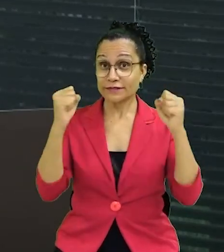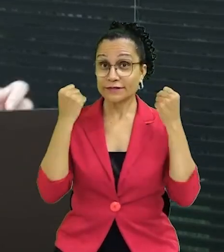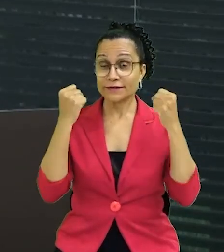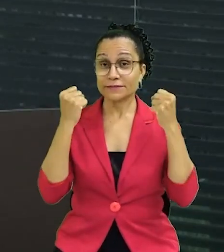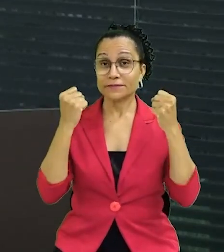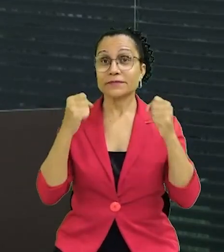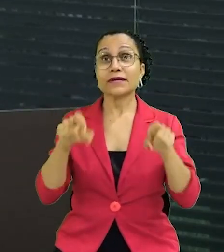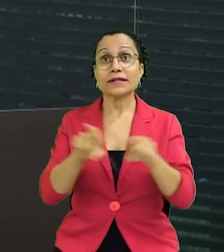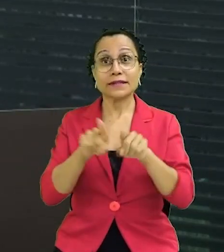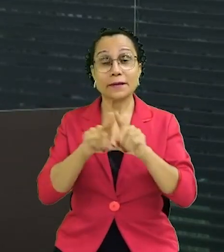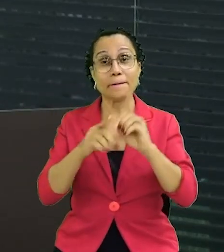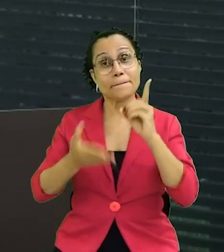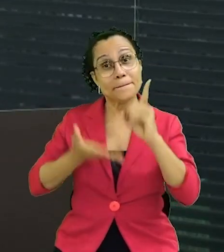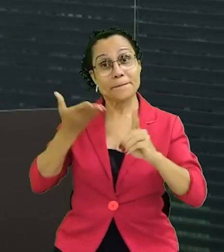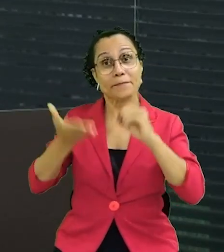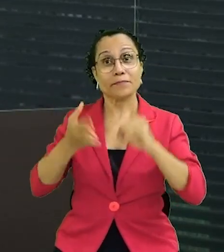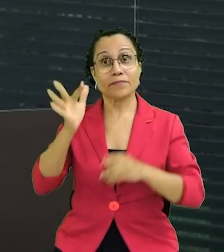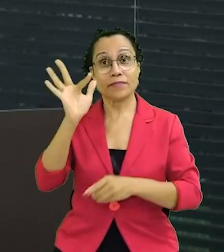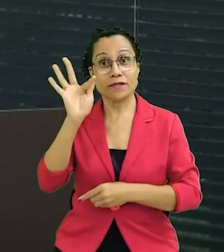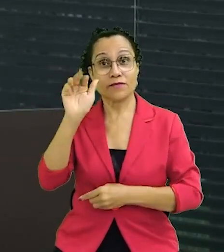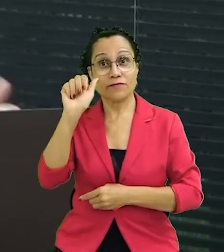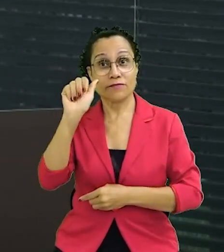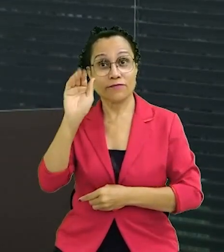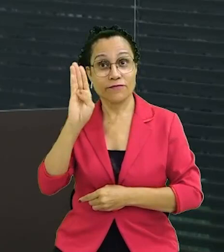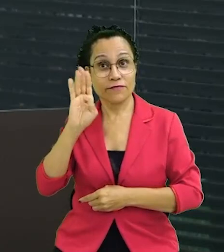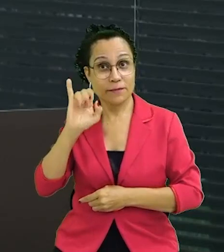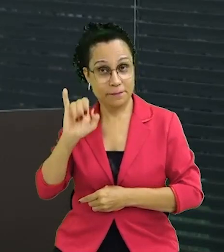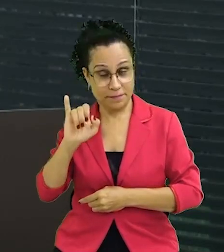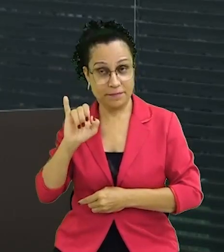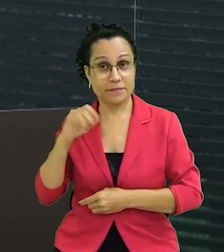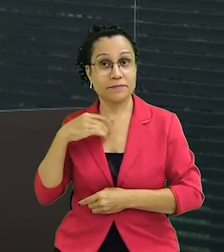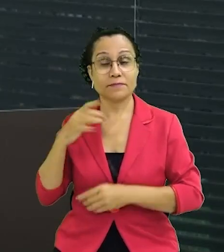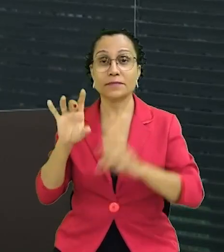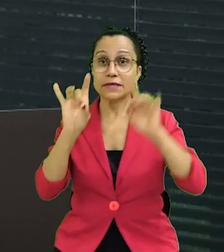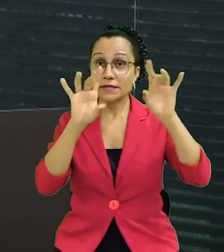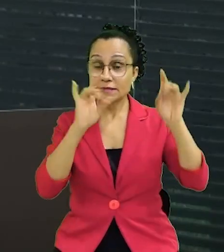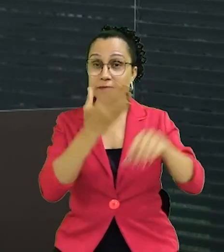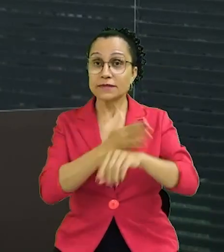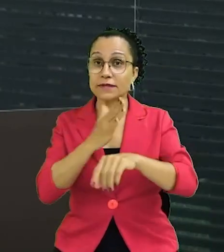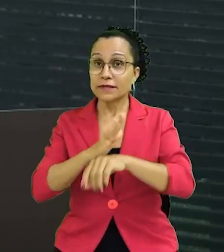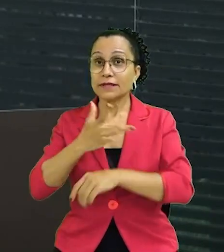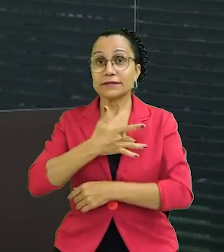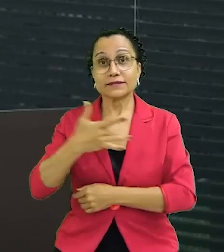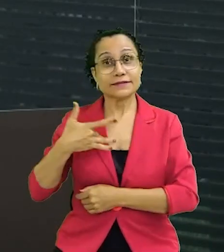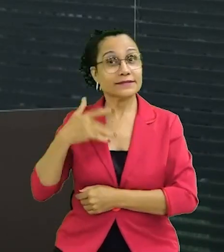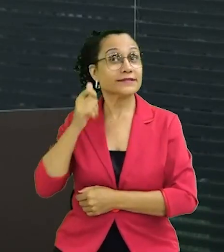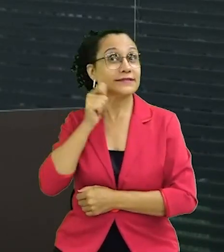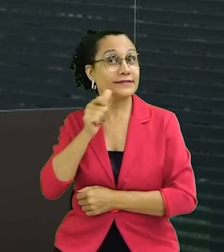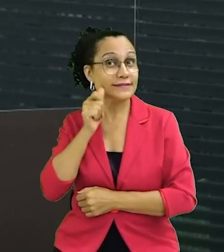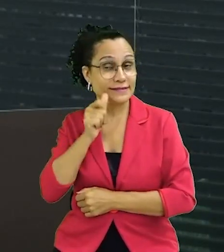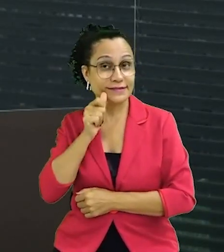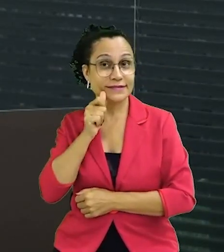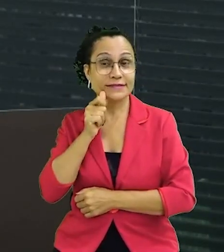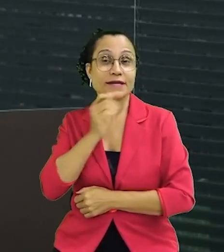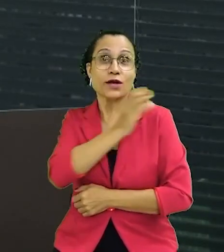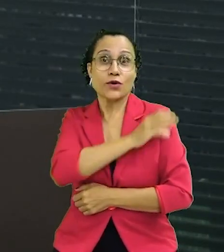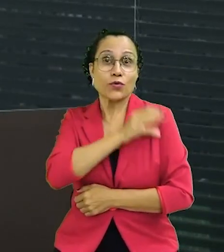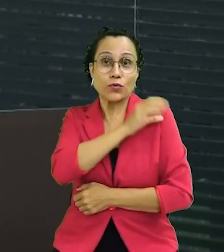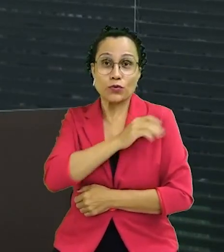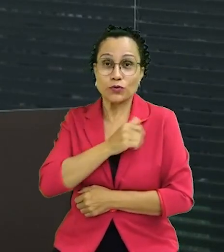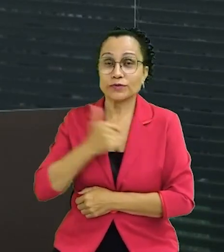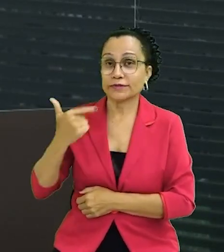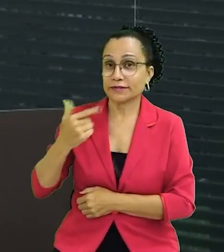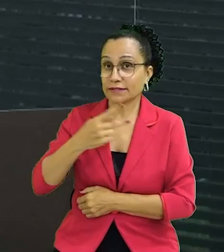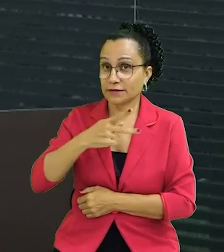física, também doula, Fabi Moraes, que é especialista em treino pessoal e saúde da mulher, conselheira e vice-presidente